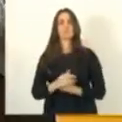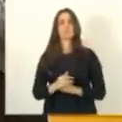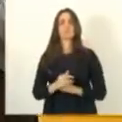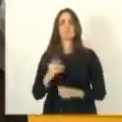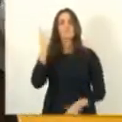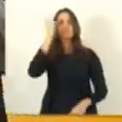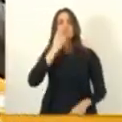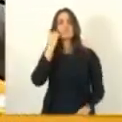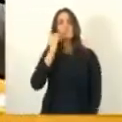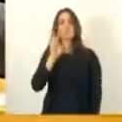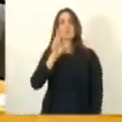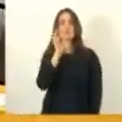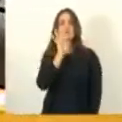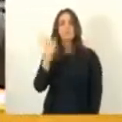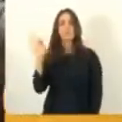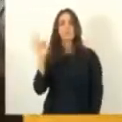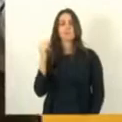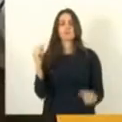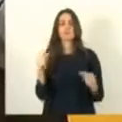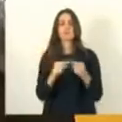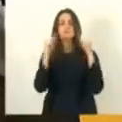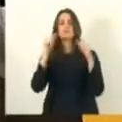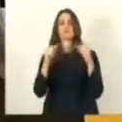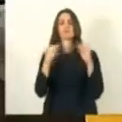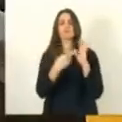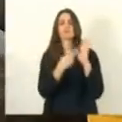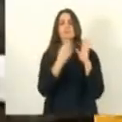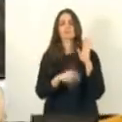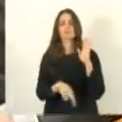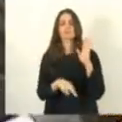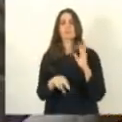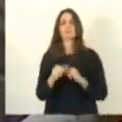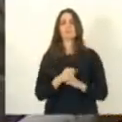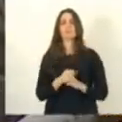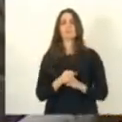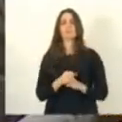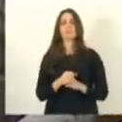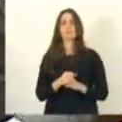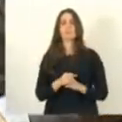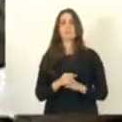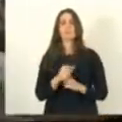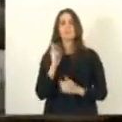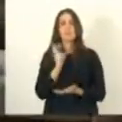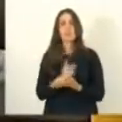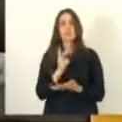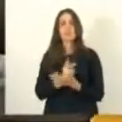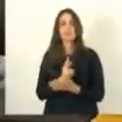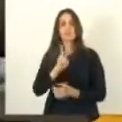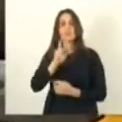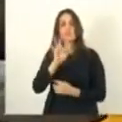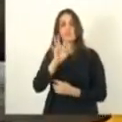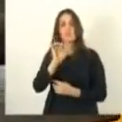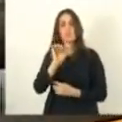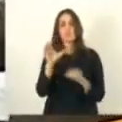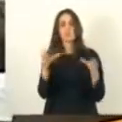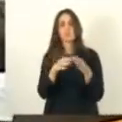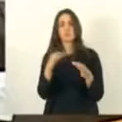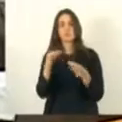Rafael Favato. Com relator. Matéria, então, fica mantido o veto na Comissão de Justiça.